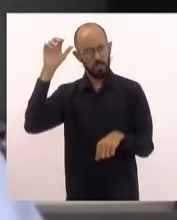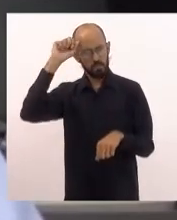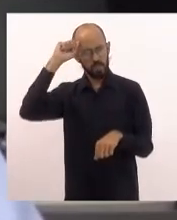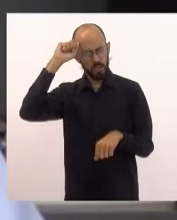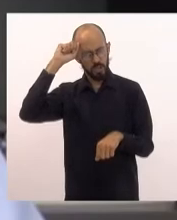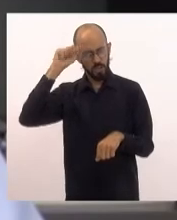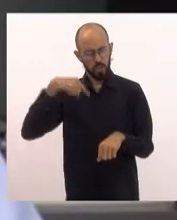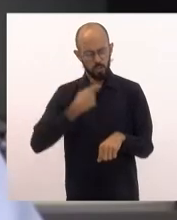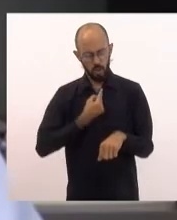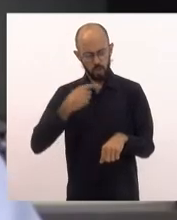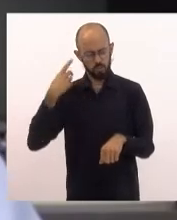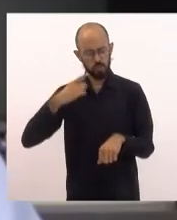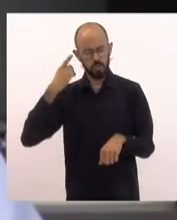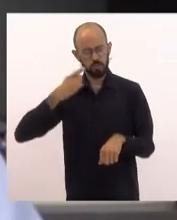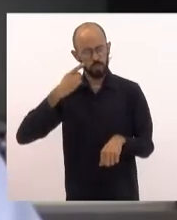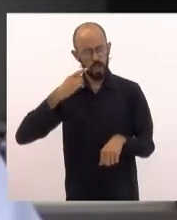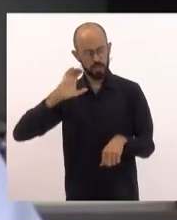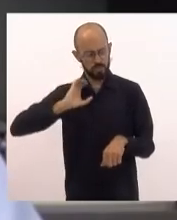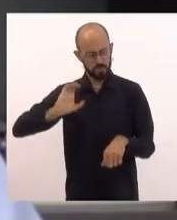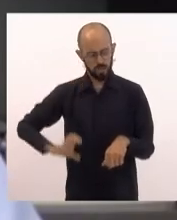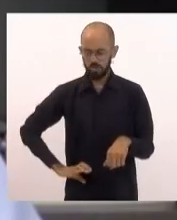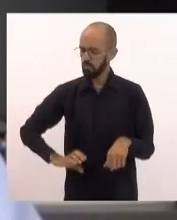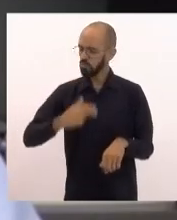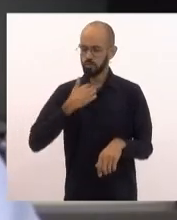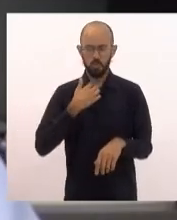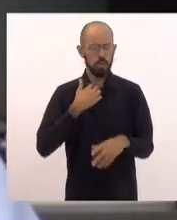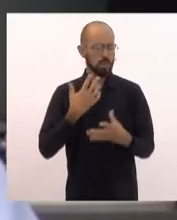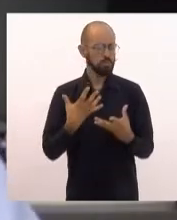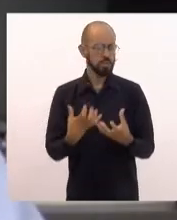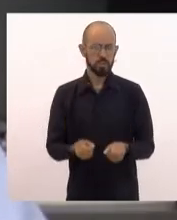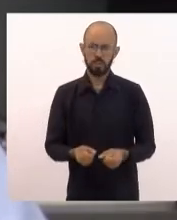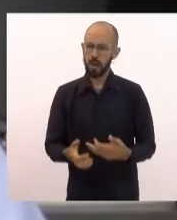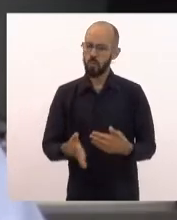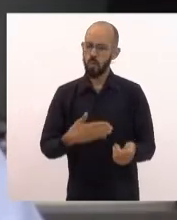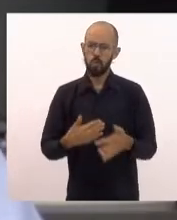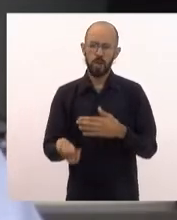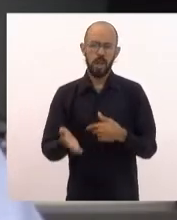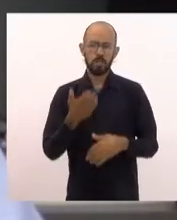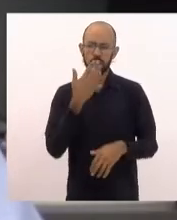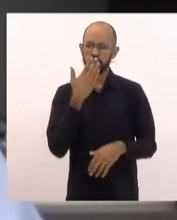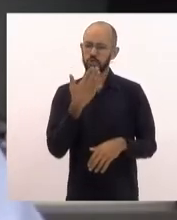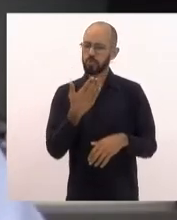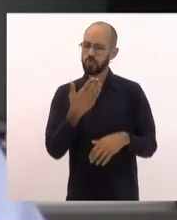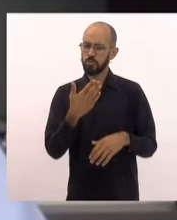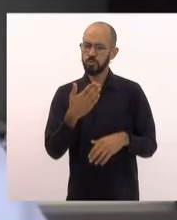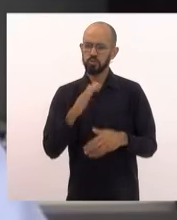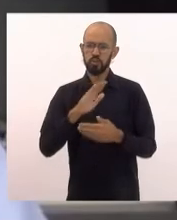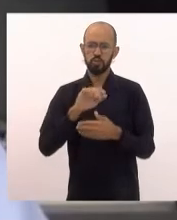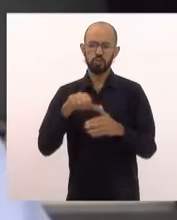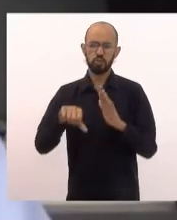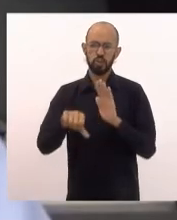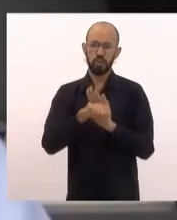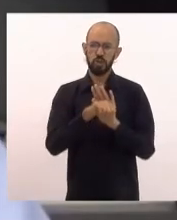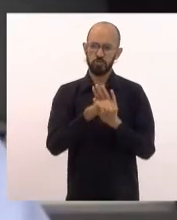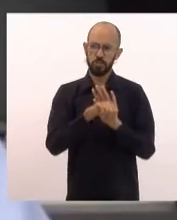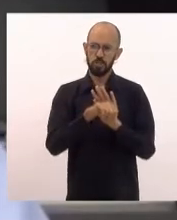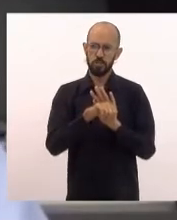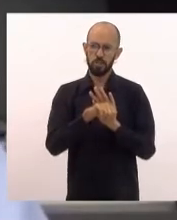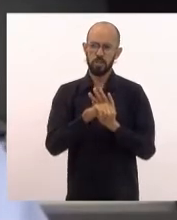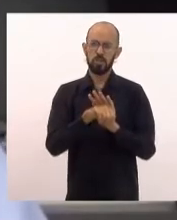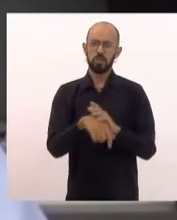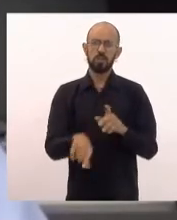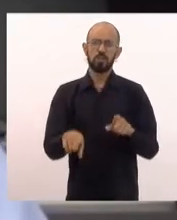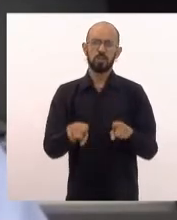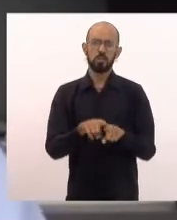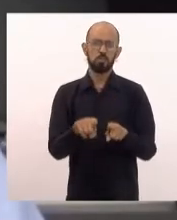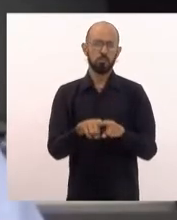não podemos, sem sombra de dúvida, aceitar qualquer tipo de crime, não é? Qualquer tipo